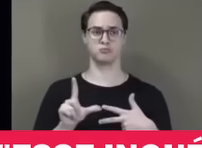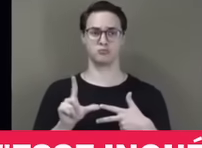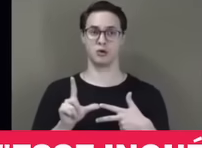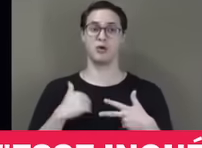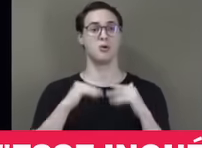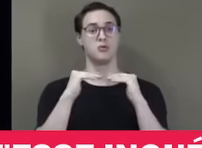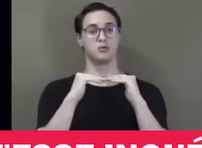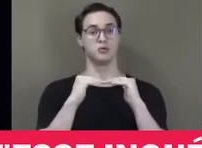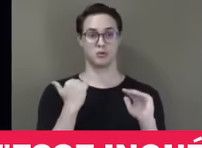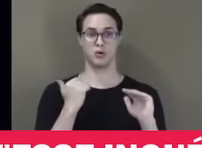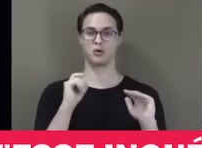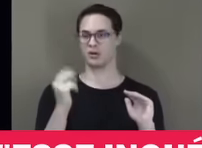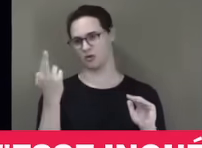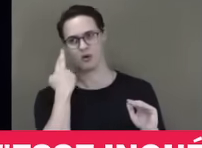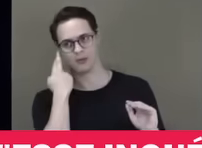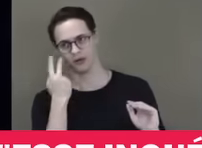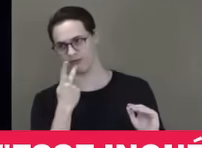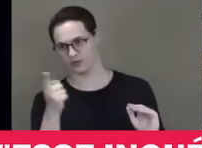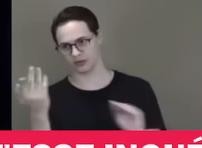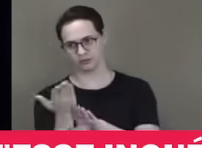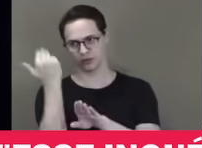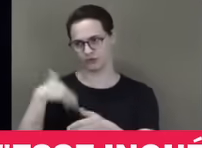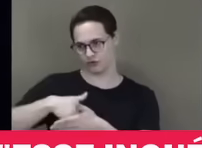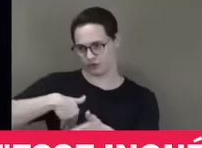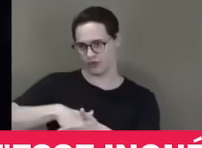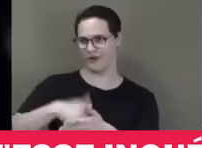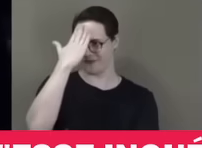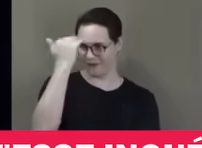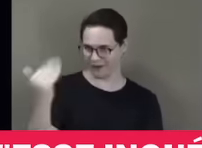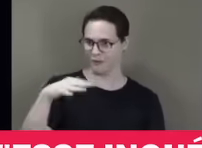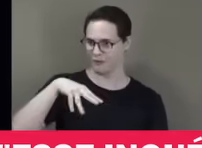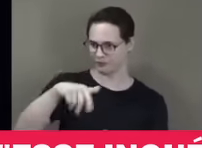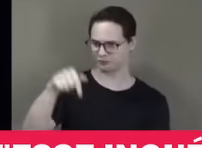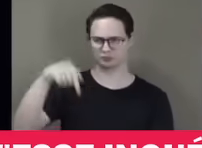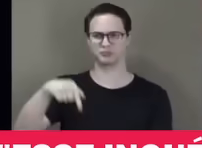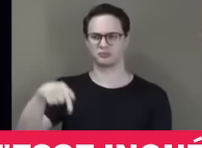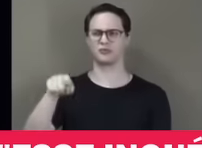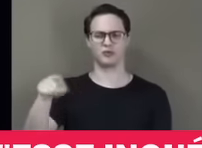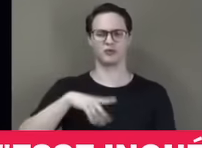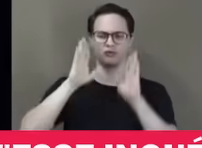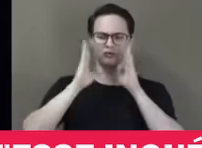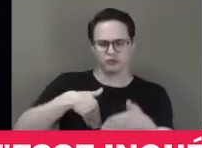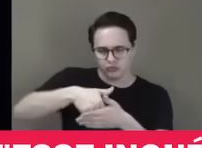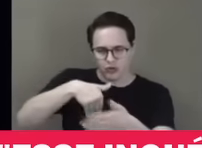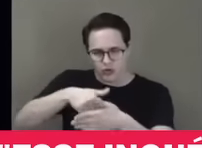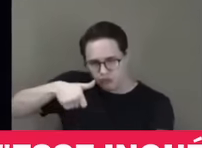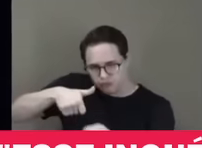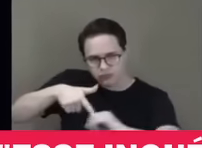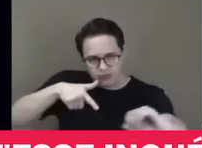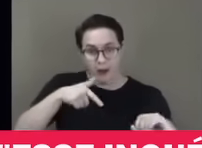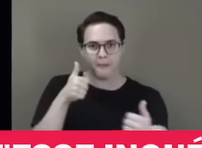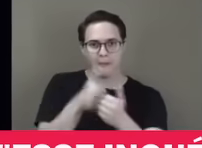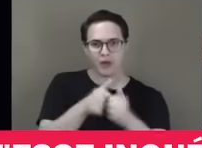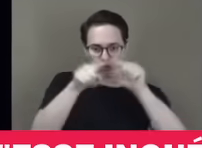discordo, eminente senador Romário, o senhor que foi um dos maiores personagens do futebol mundial, é especialista em jogar perto do gol, é que